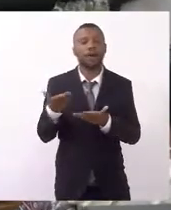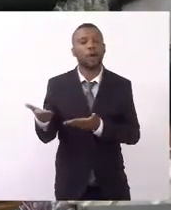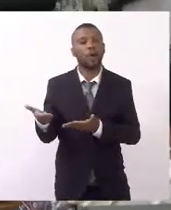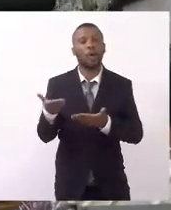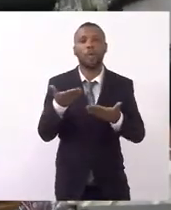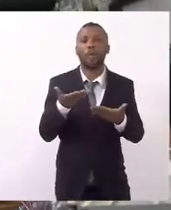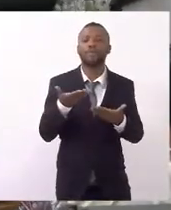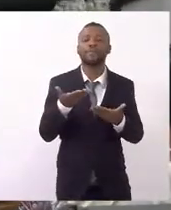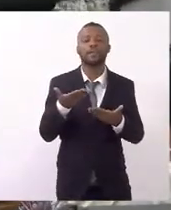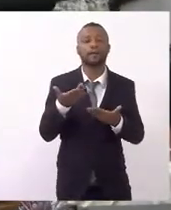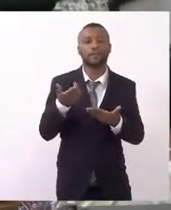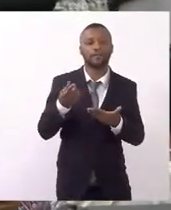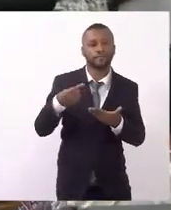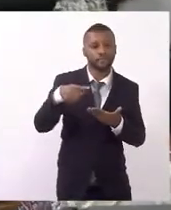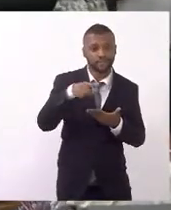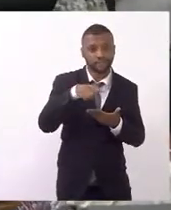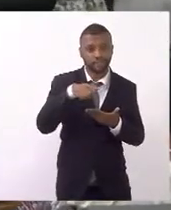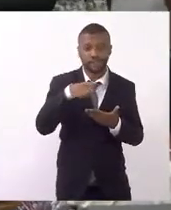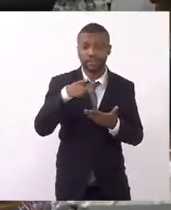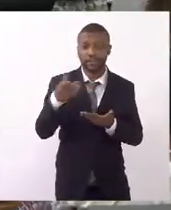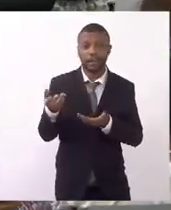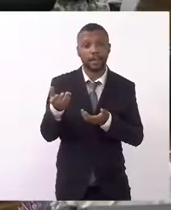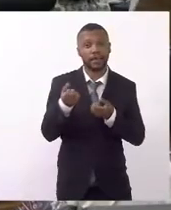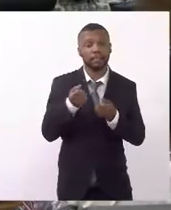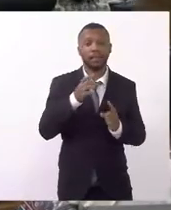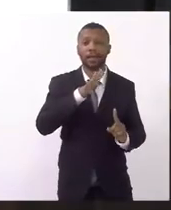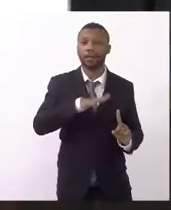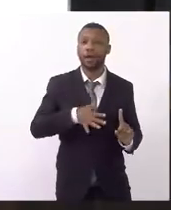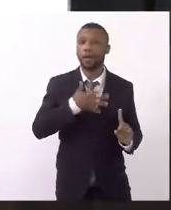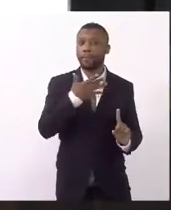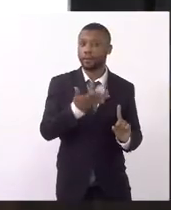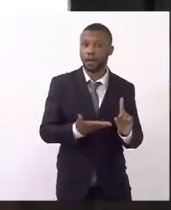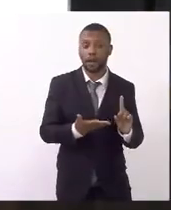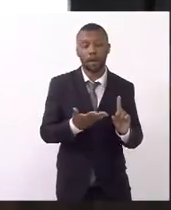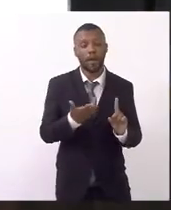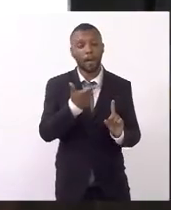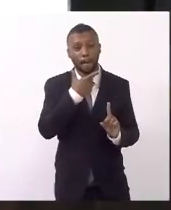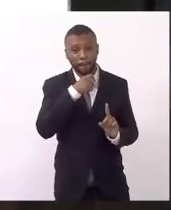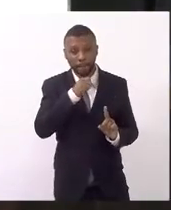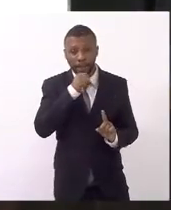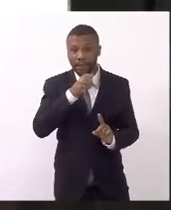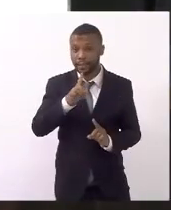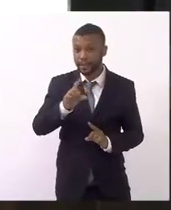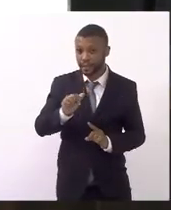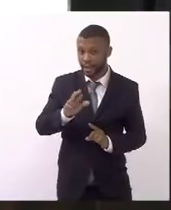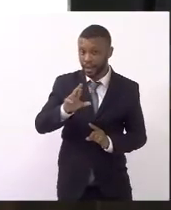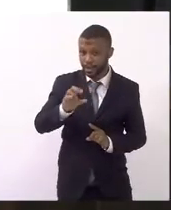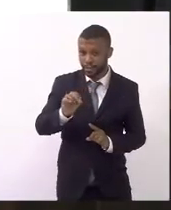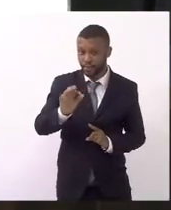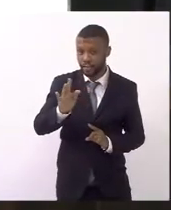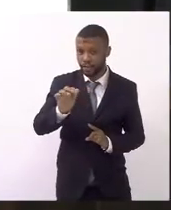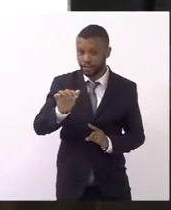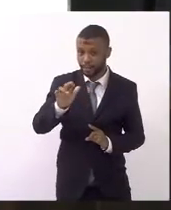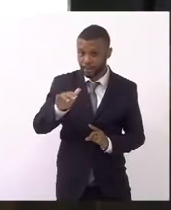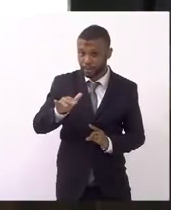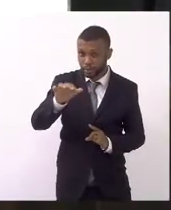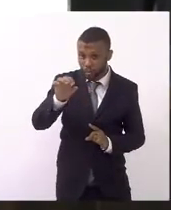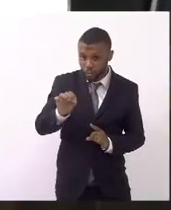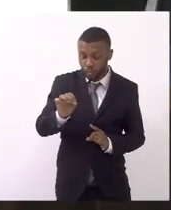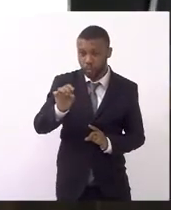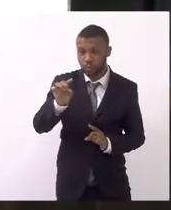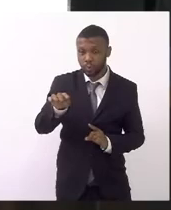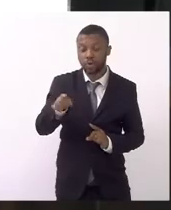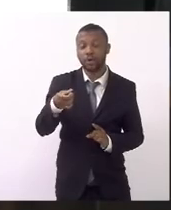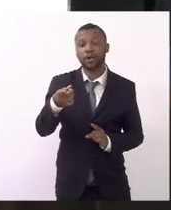convidar para receber a homenagem pai Dário Firmino do Ilê Axé orixá